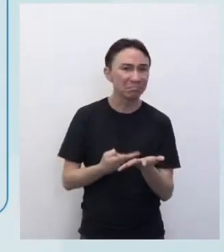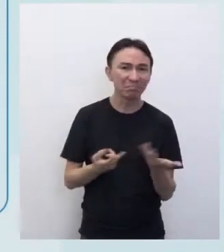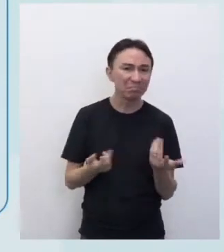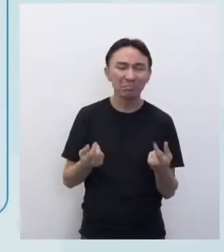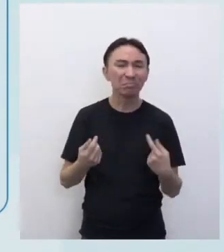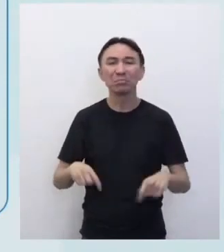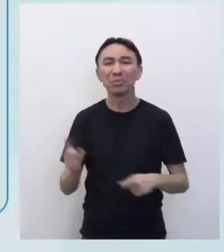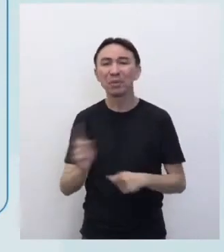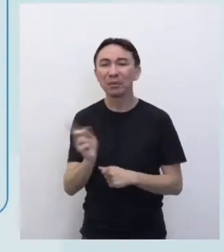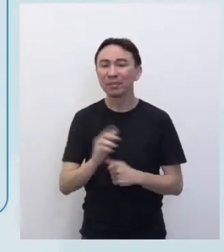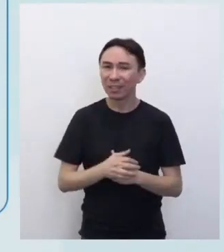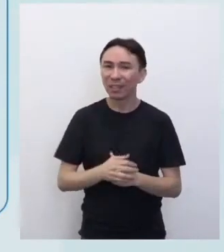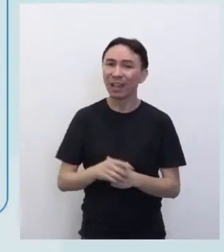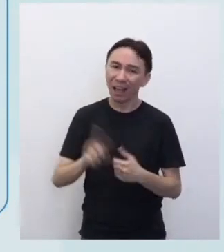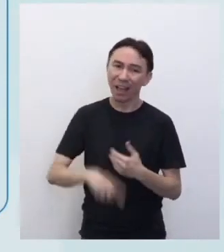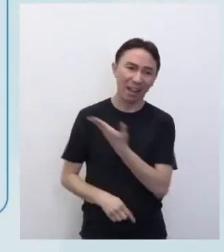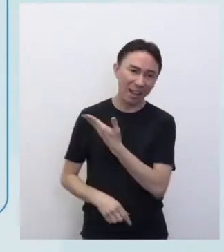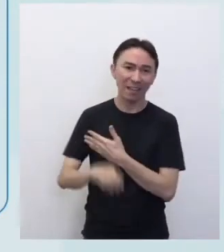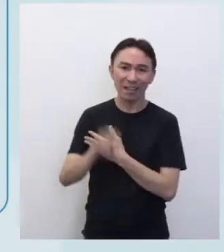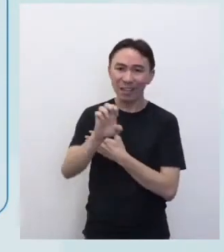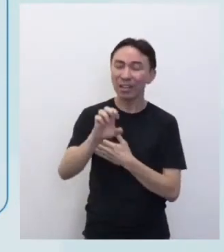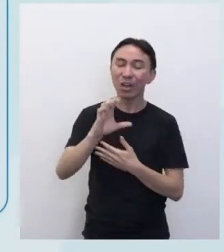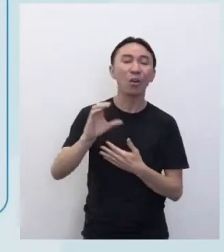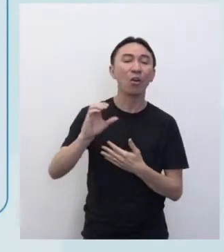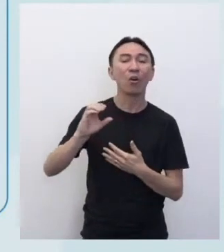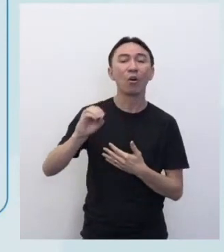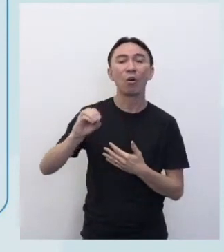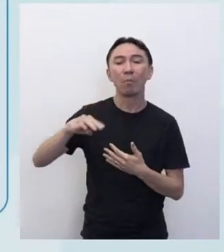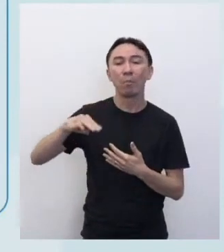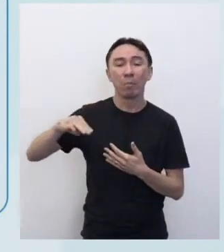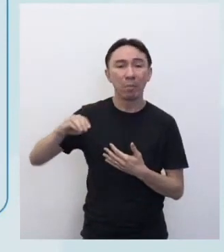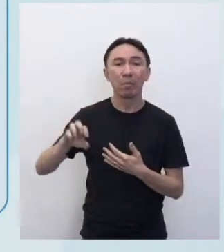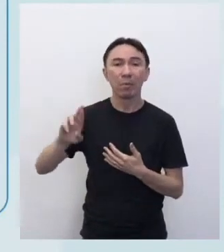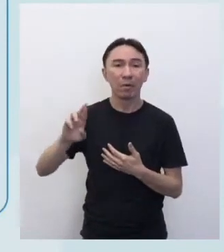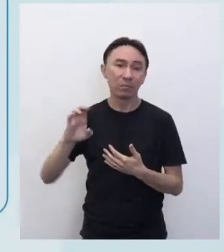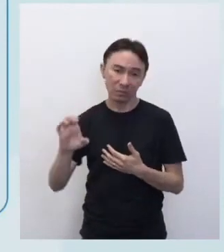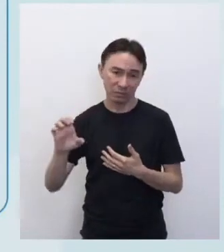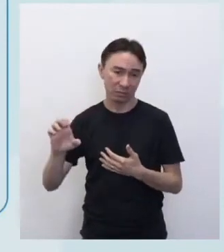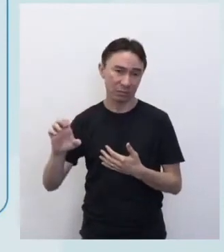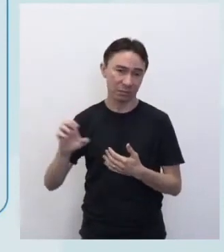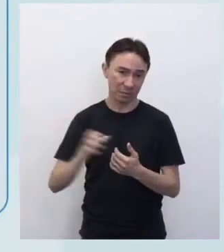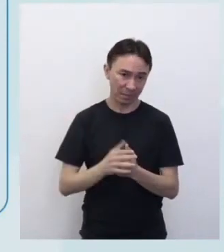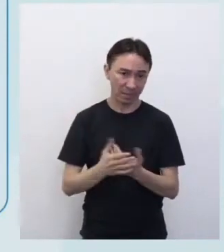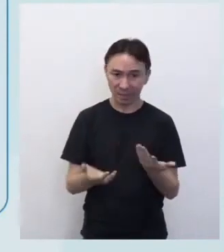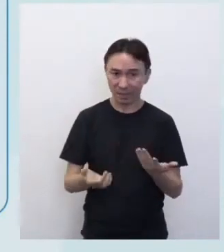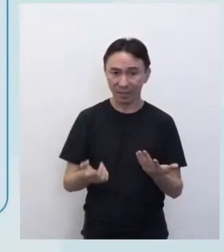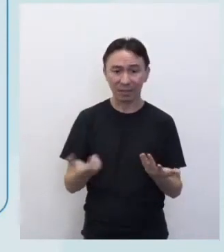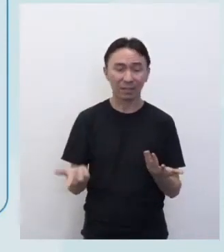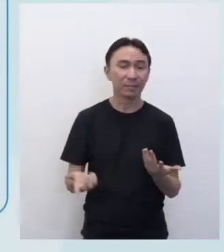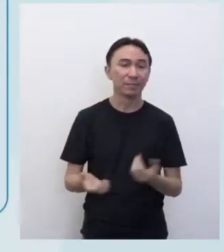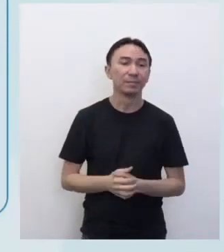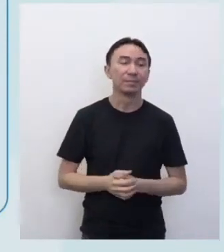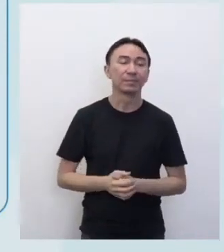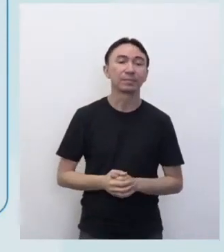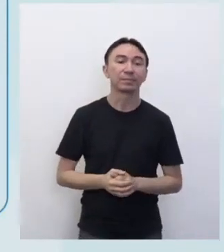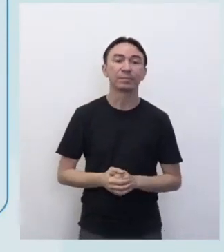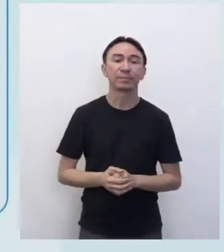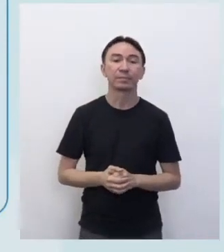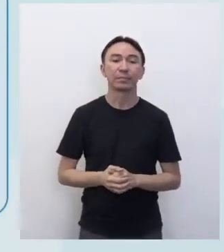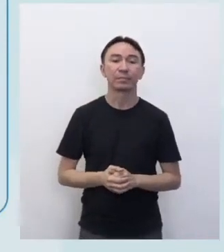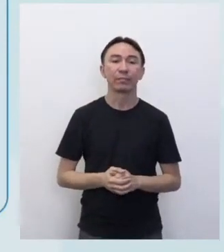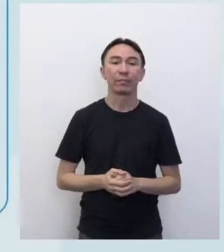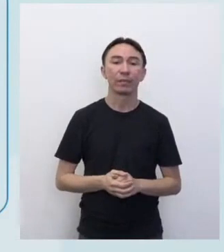como e-commerce, né, comércio eletrônico. Então, e-commerce, also known as electronic commerce,